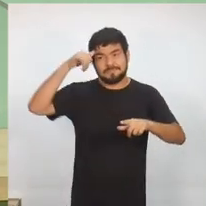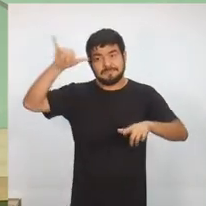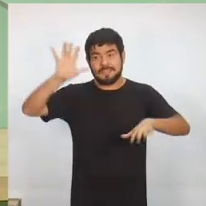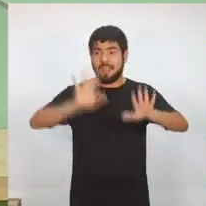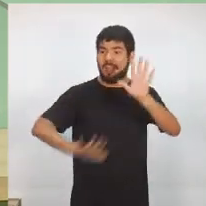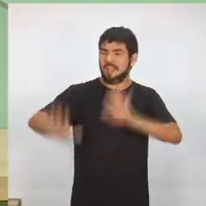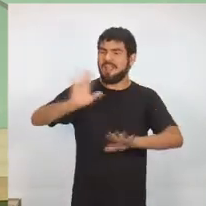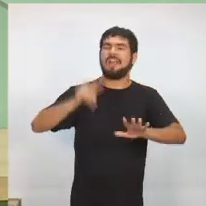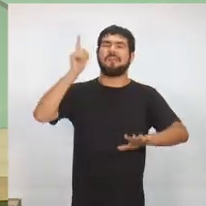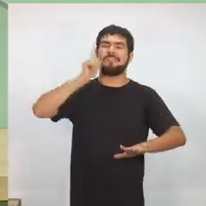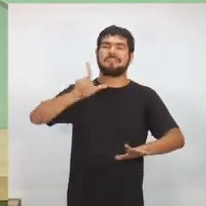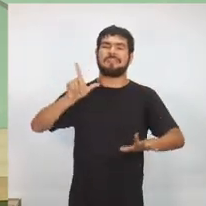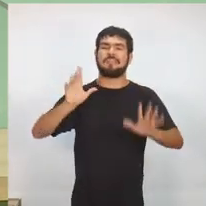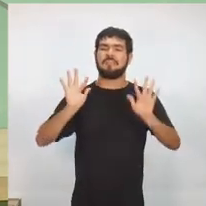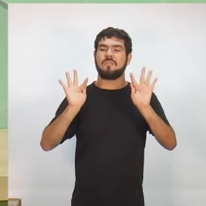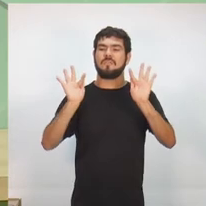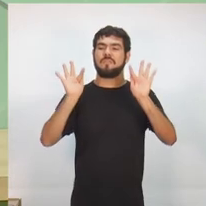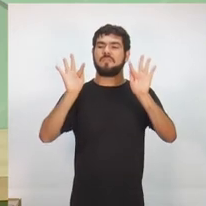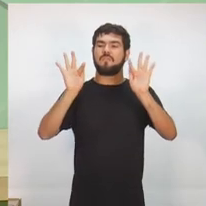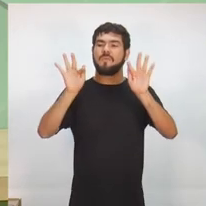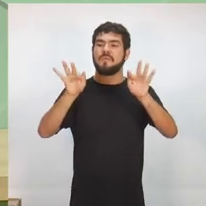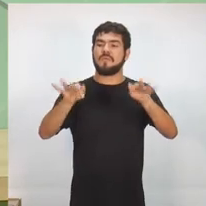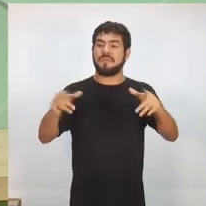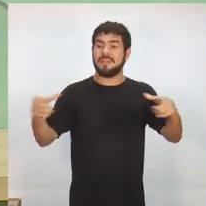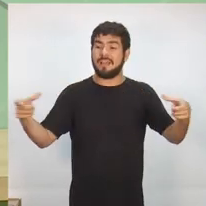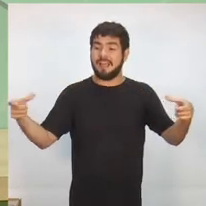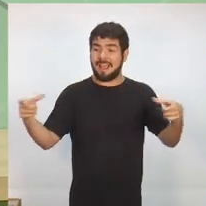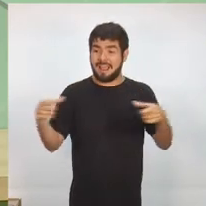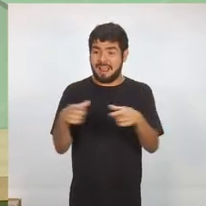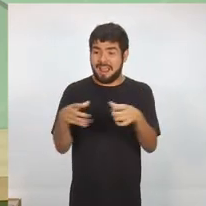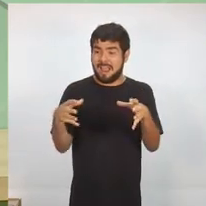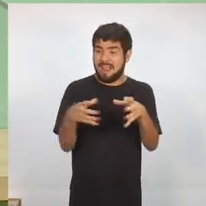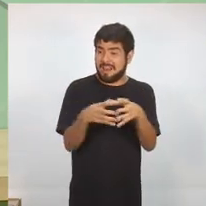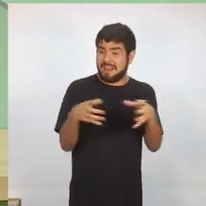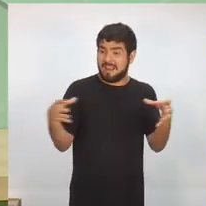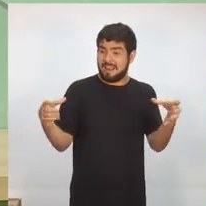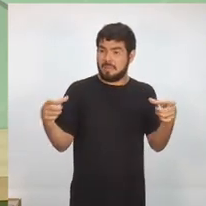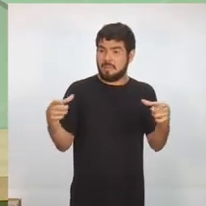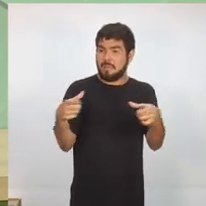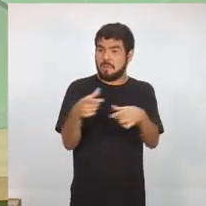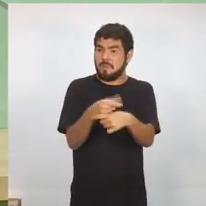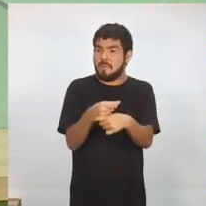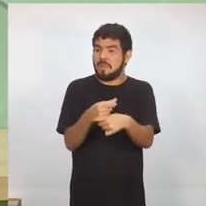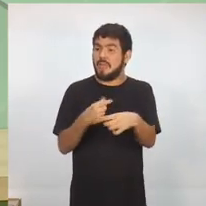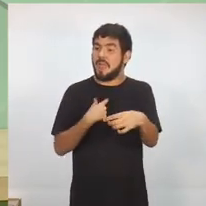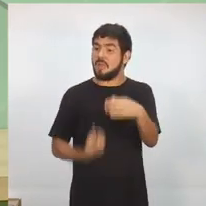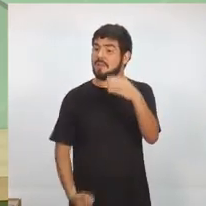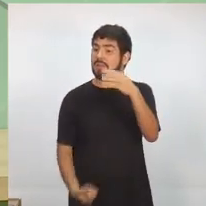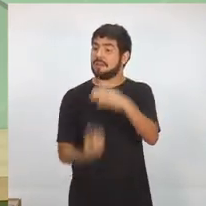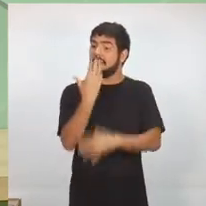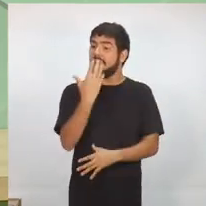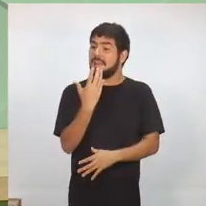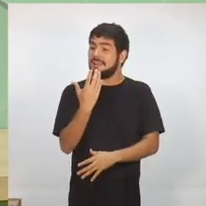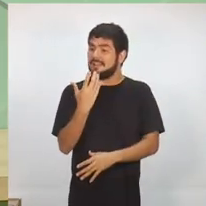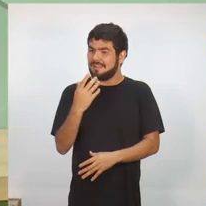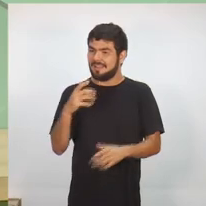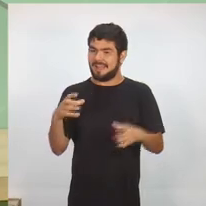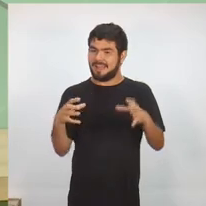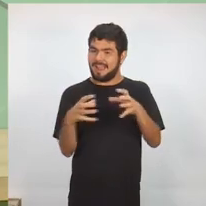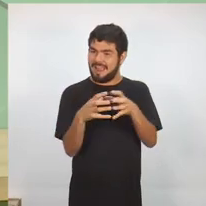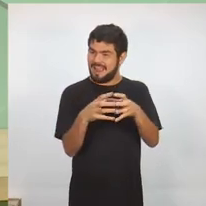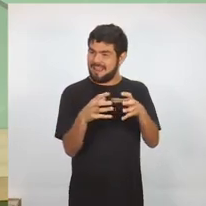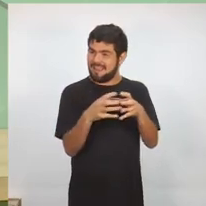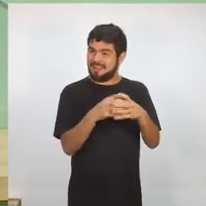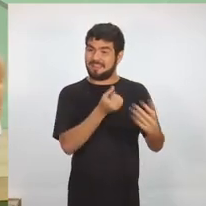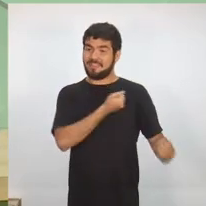conseguimos acabar com as galeras naquela época. Você se lembra disso? Criei o Galera Nota 10, que funcionou até o último dia do